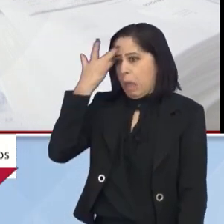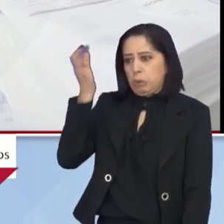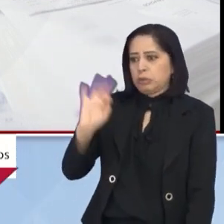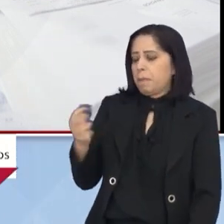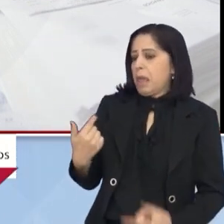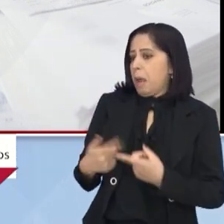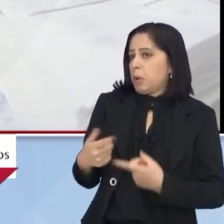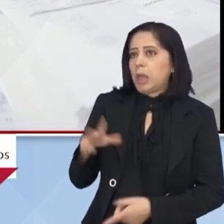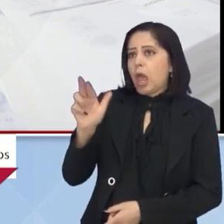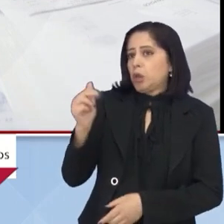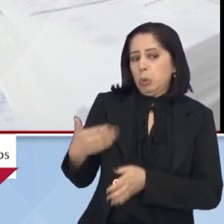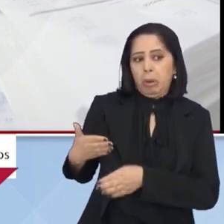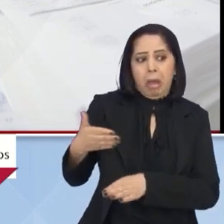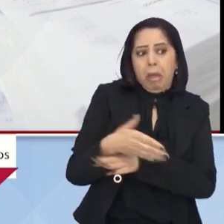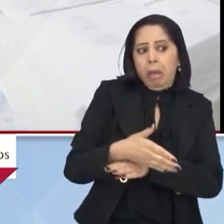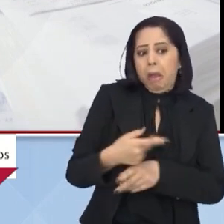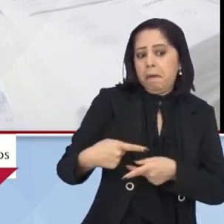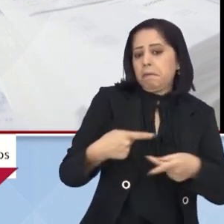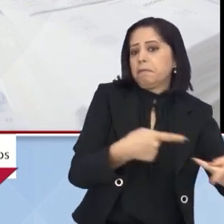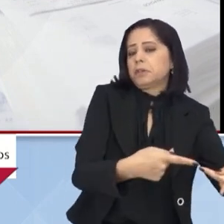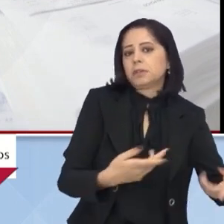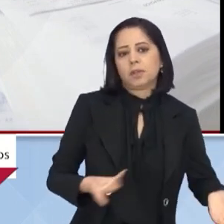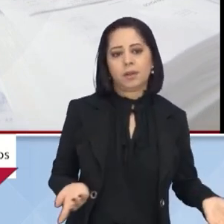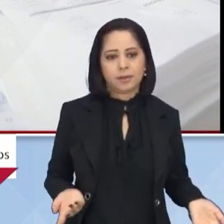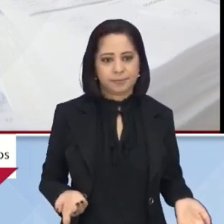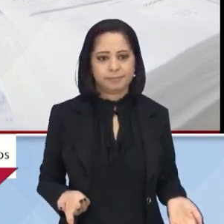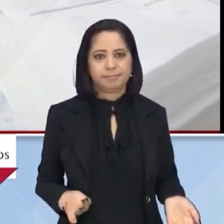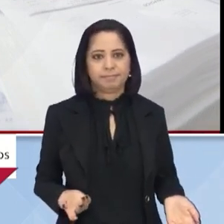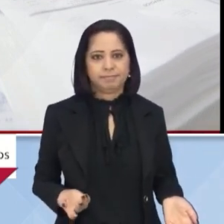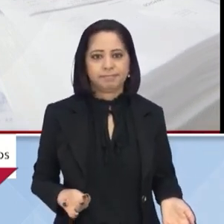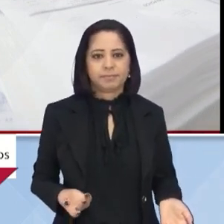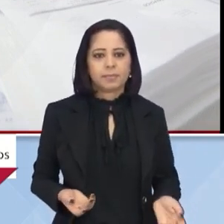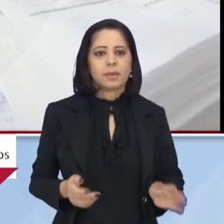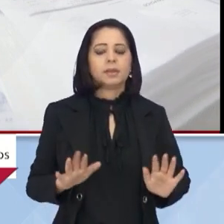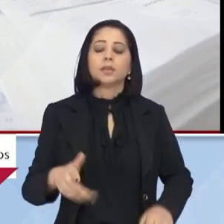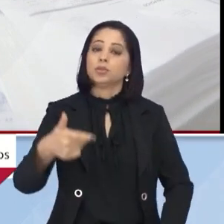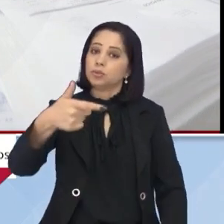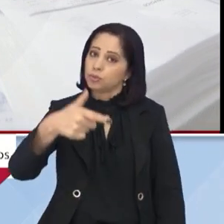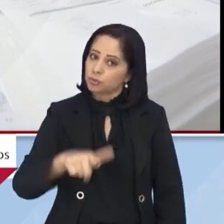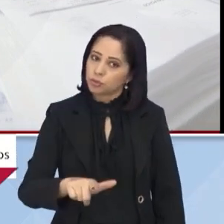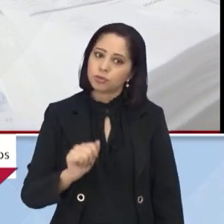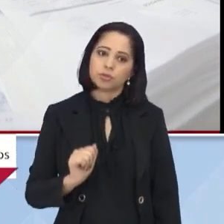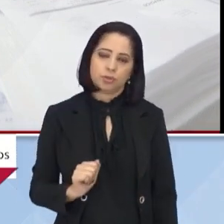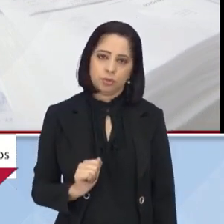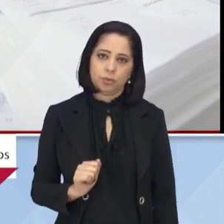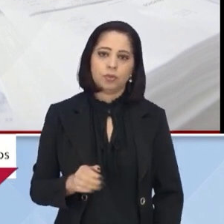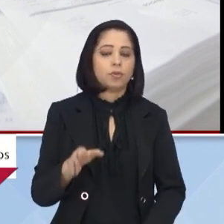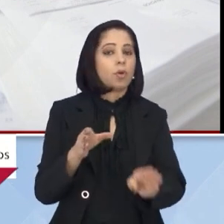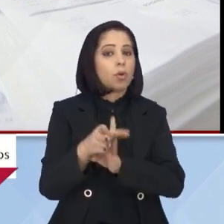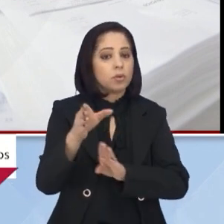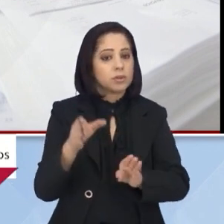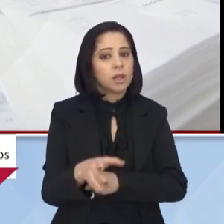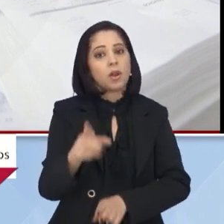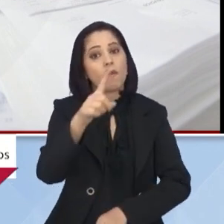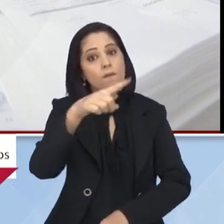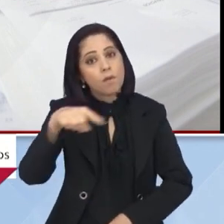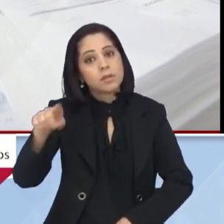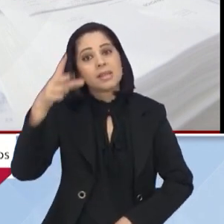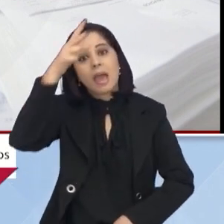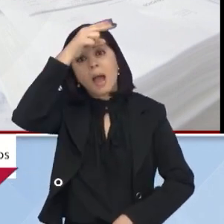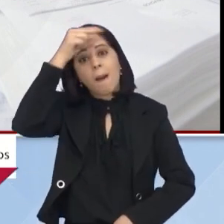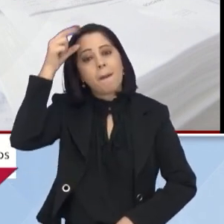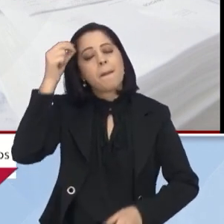creche subvencionada então eh reforço mais uma vez orientação de que os senhores